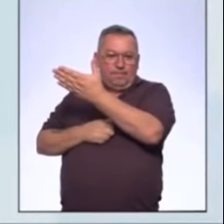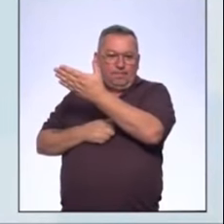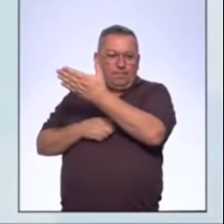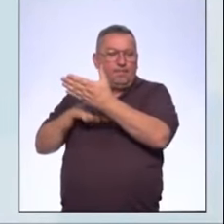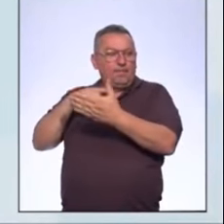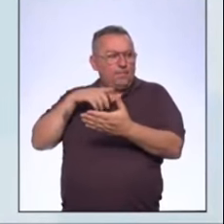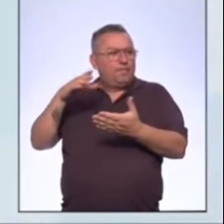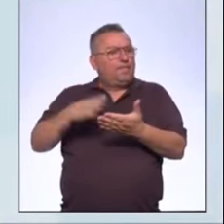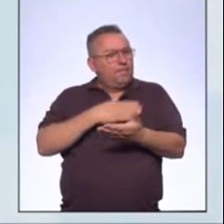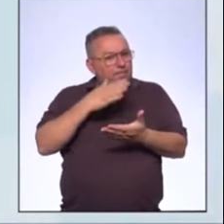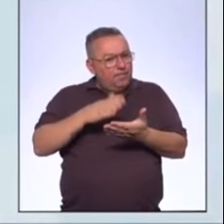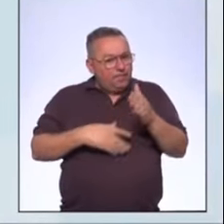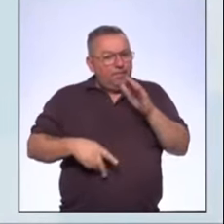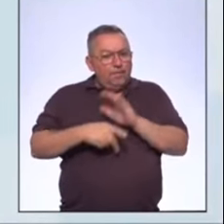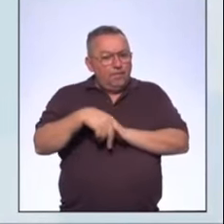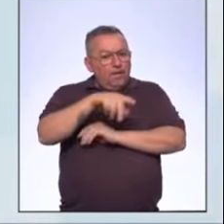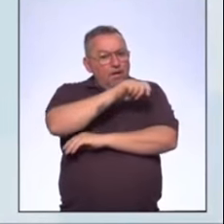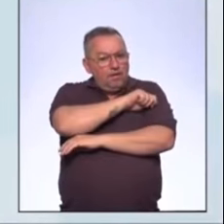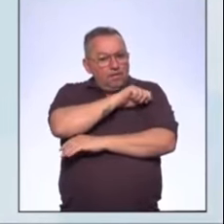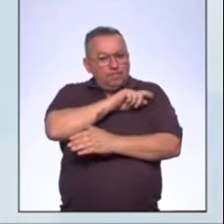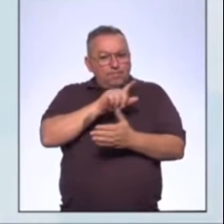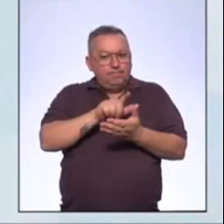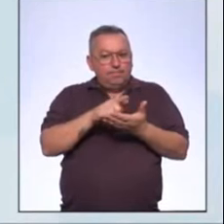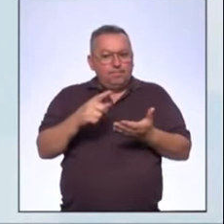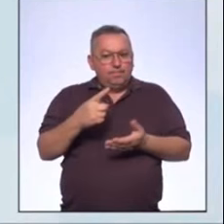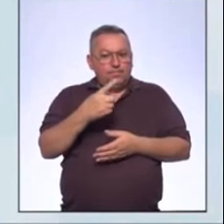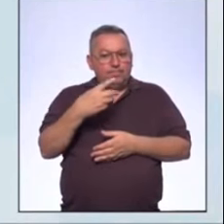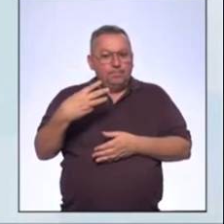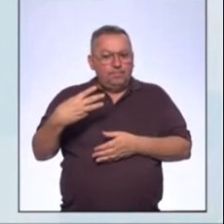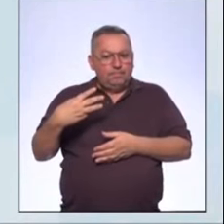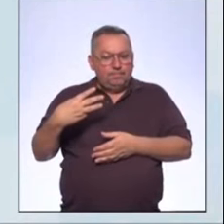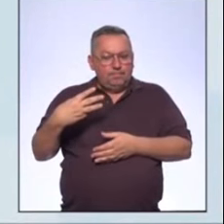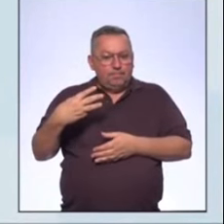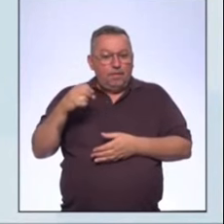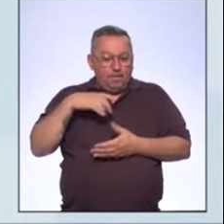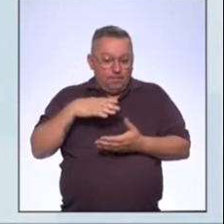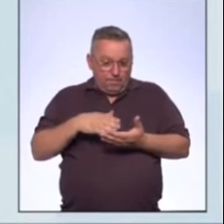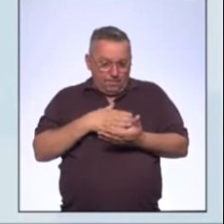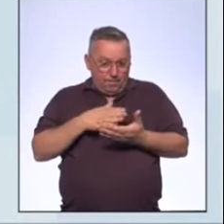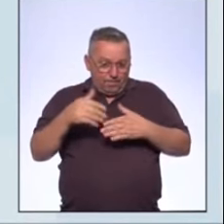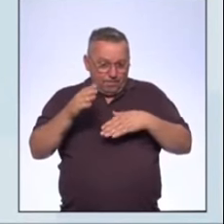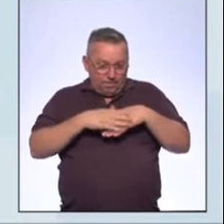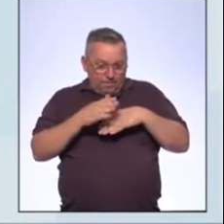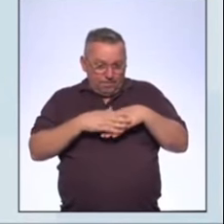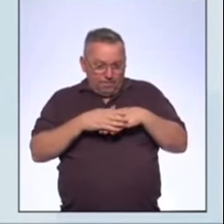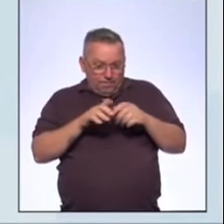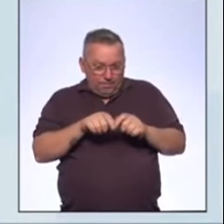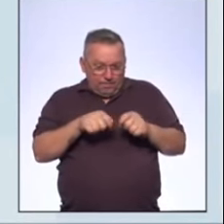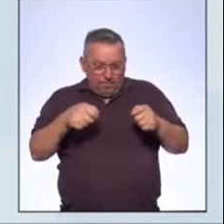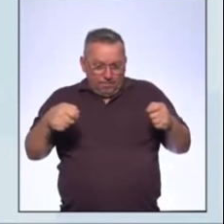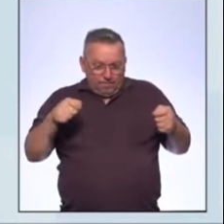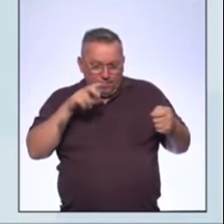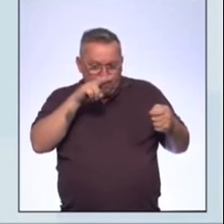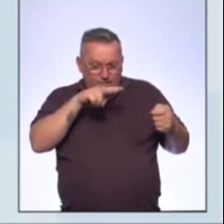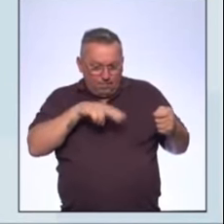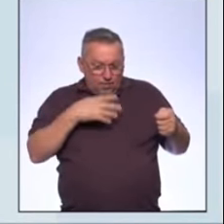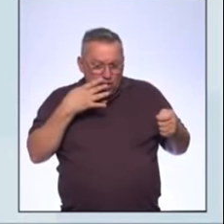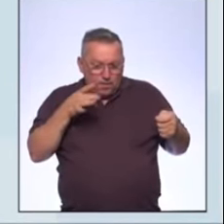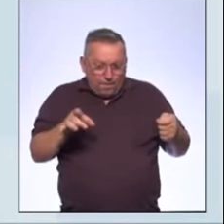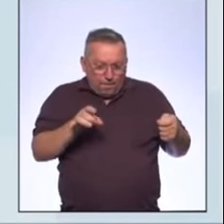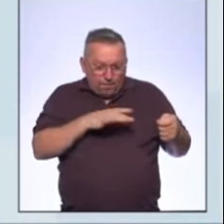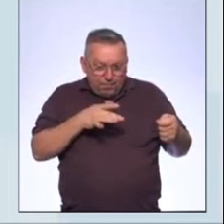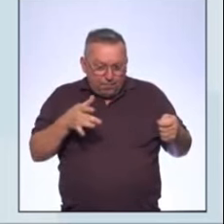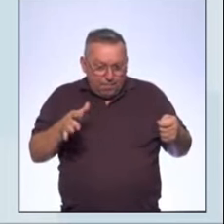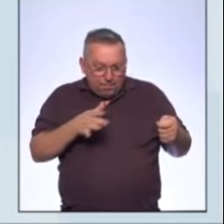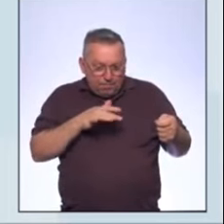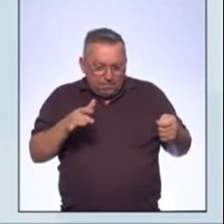seu caderno do aluno, lá na página 13. Tá? Então, se você tiver com seu caderninho em mãos, né, é o volume 2, parte